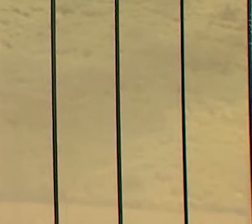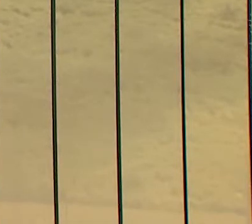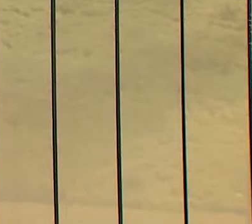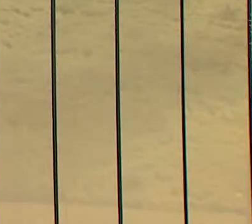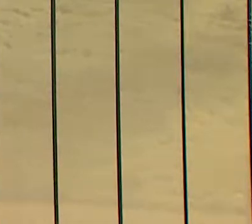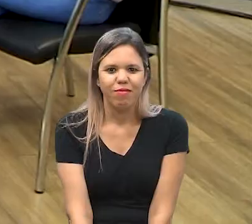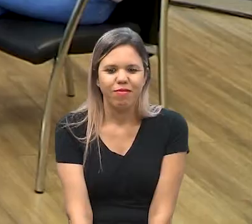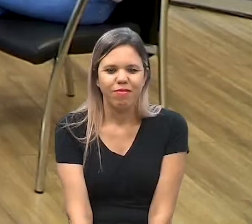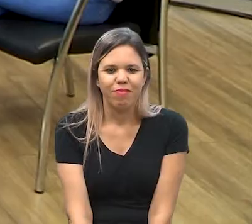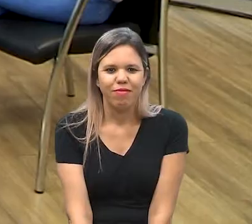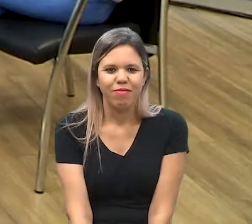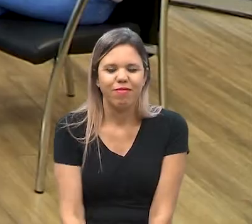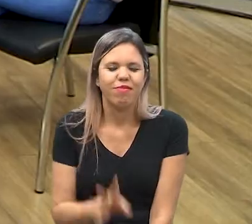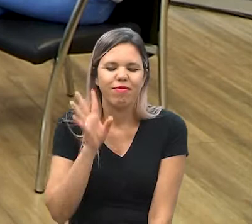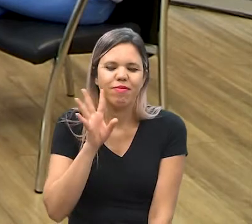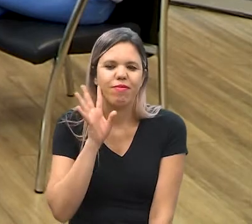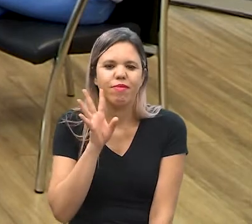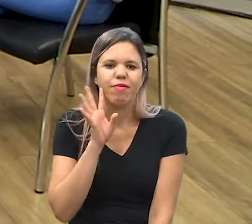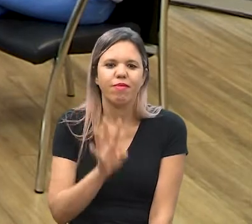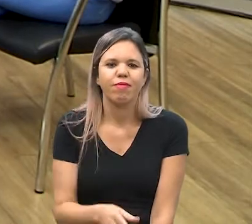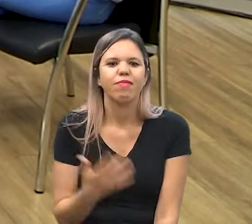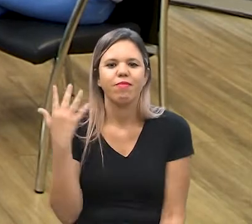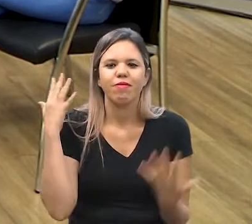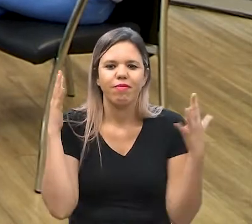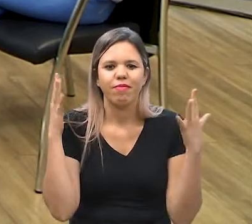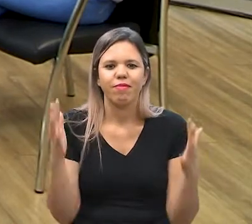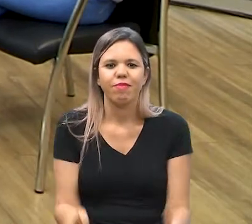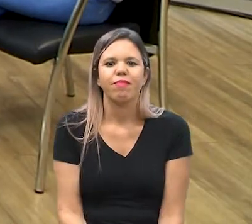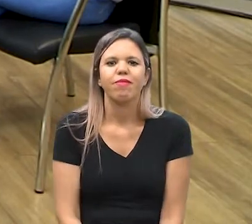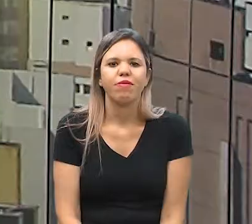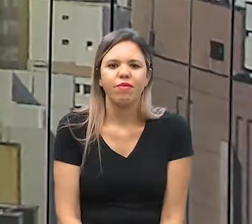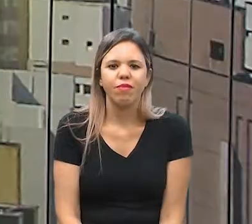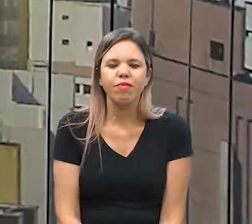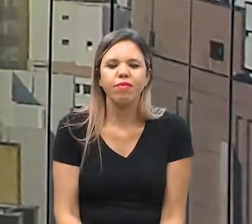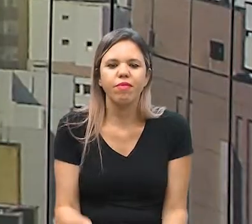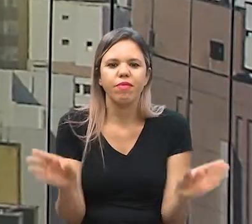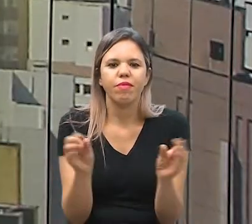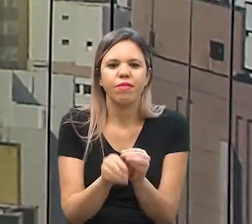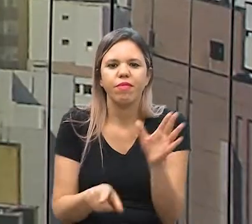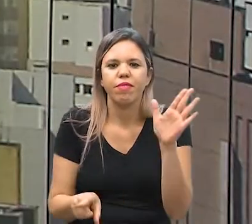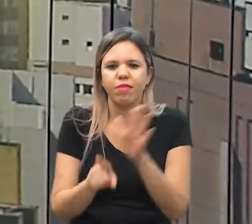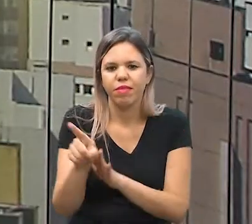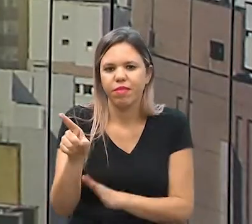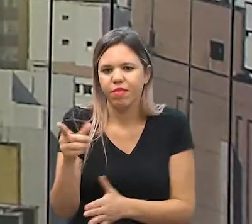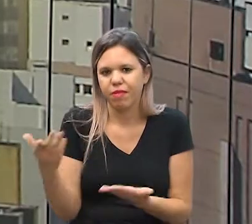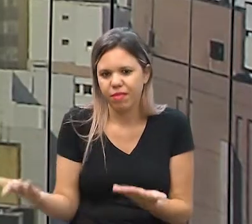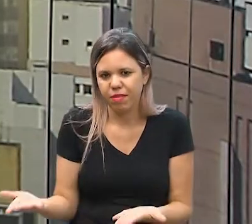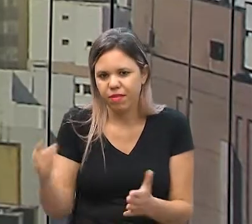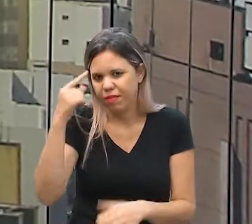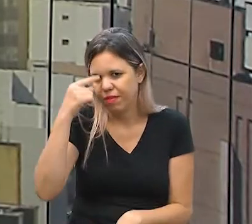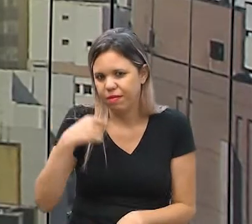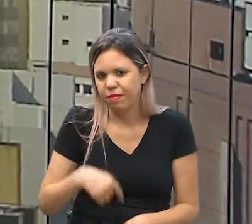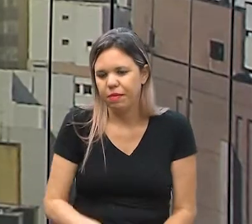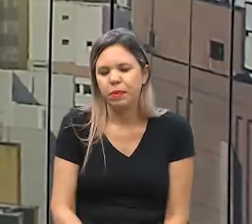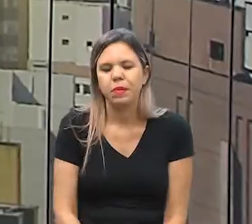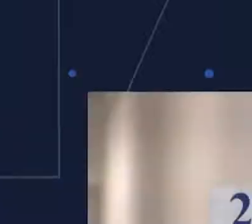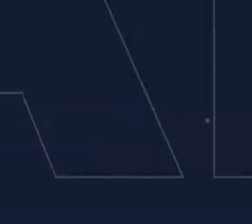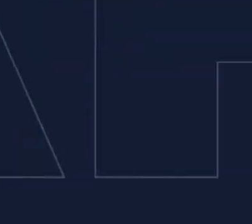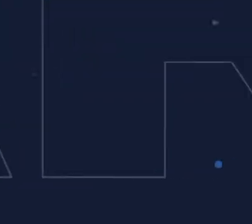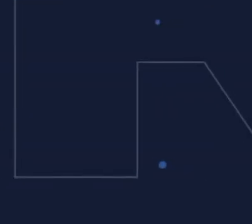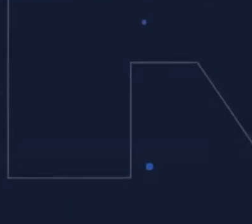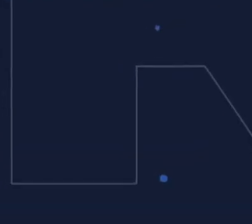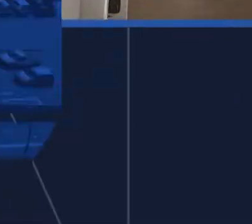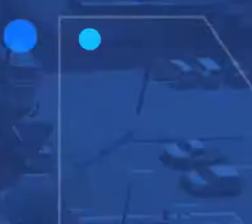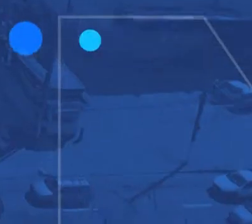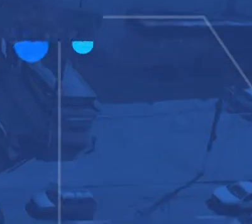Alguma coisa por aí, assim. Muito bacana, parabéns, muito bom. E pra gente encerrar, mais um quadro aqui no Perfil.